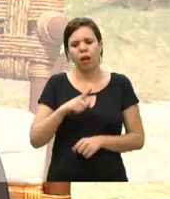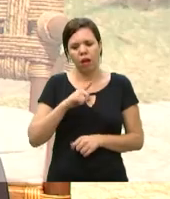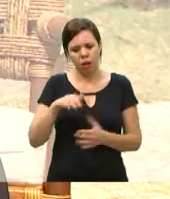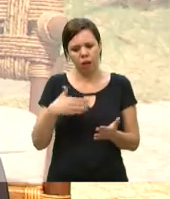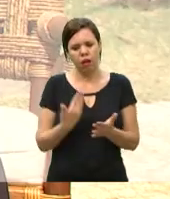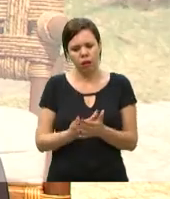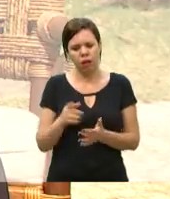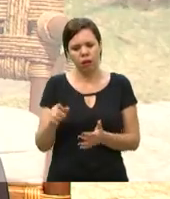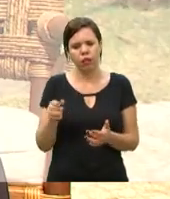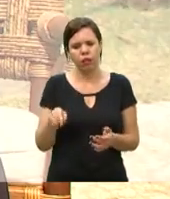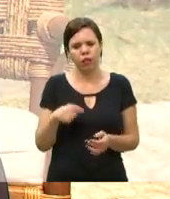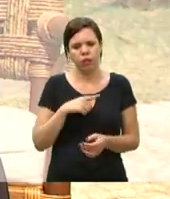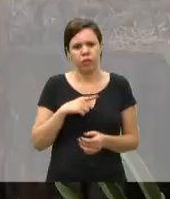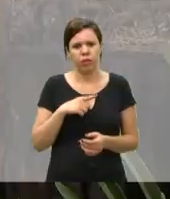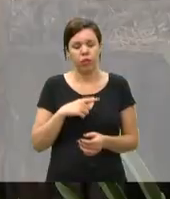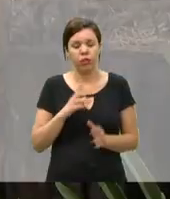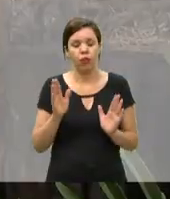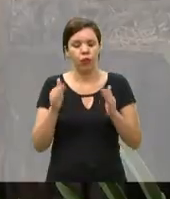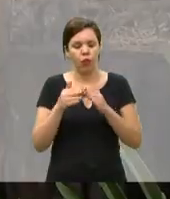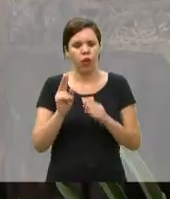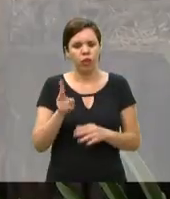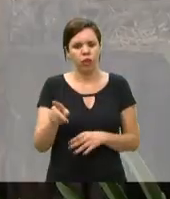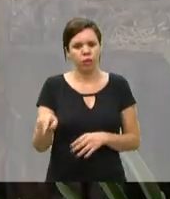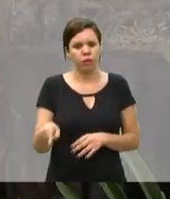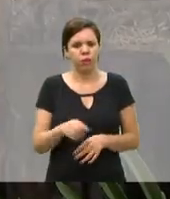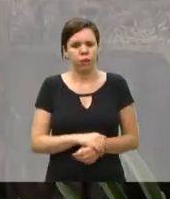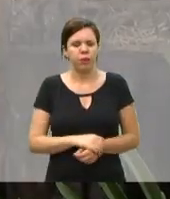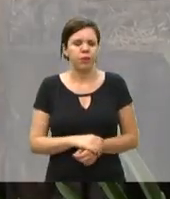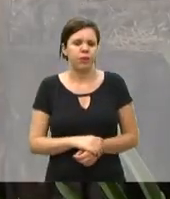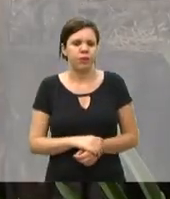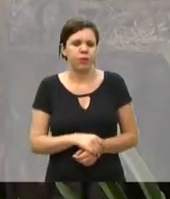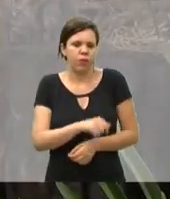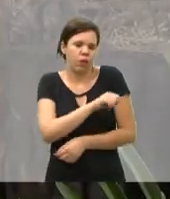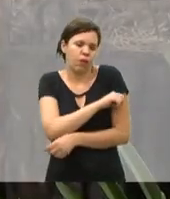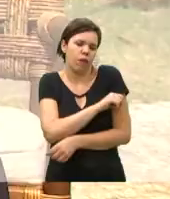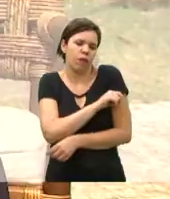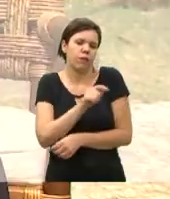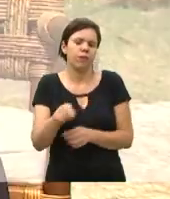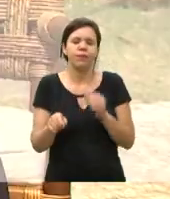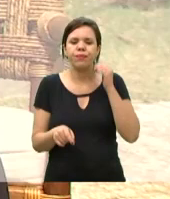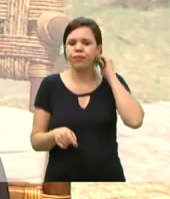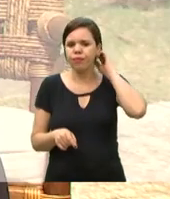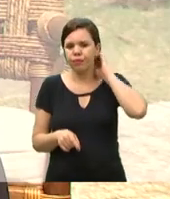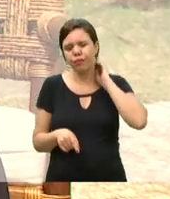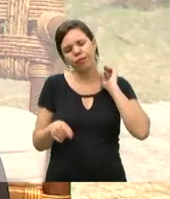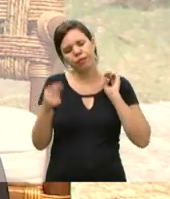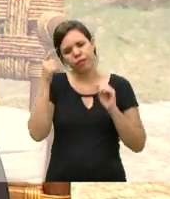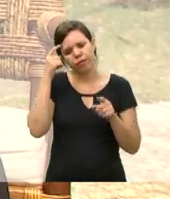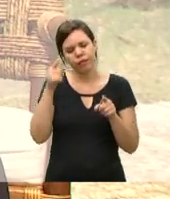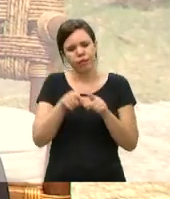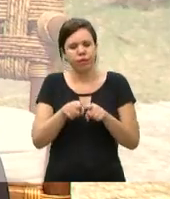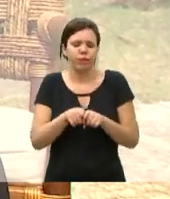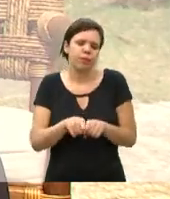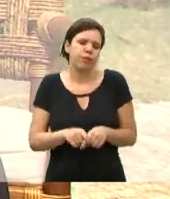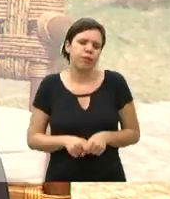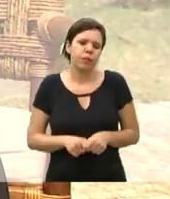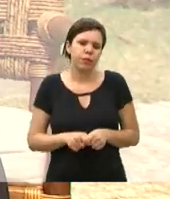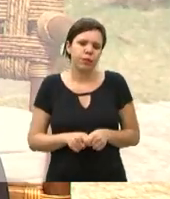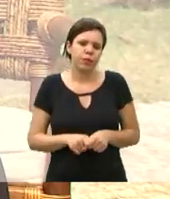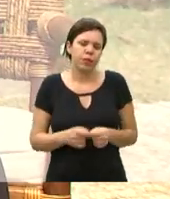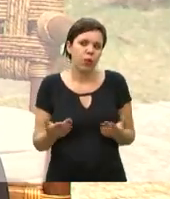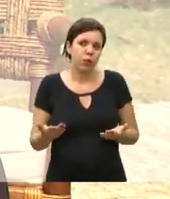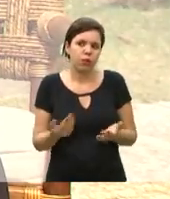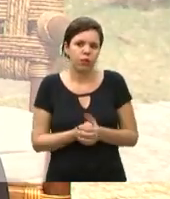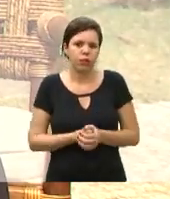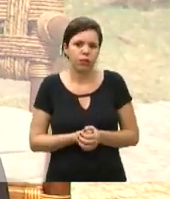essa pessoa. E o foco sempre foi o aluno, né? Isso. E também pensar